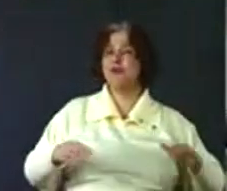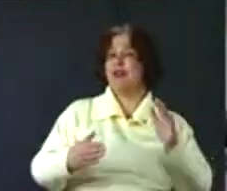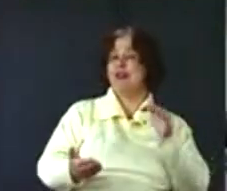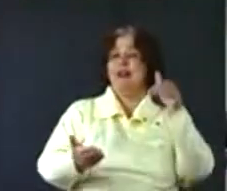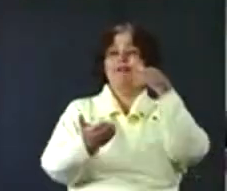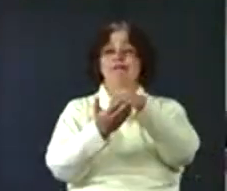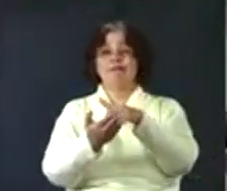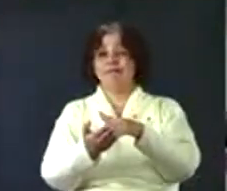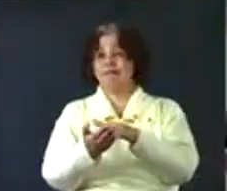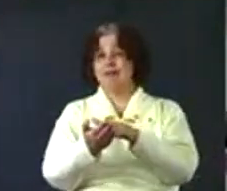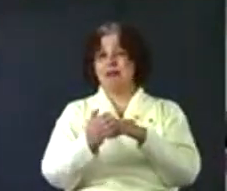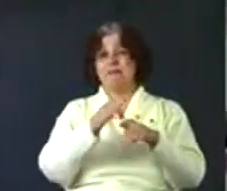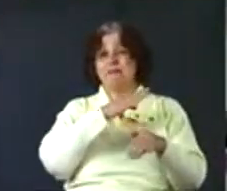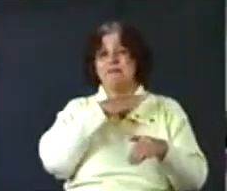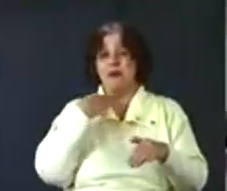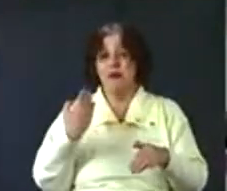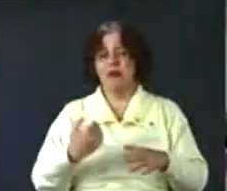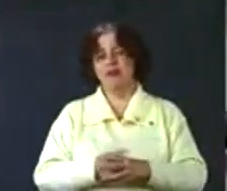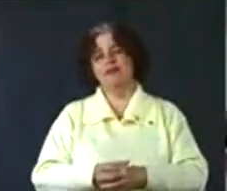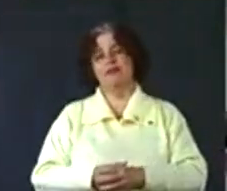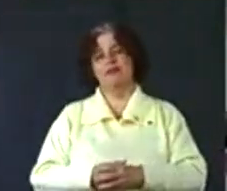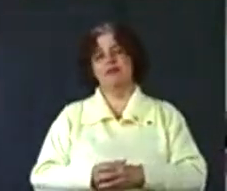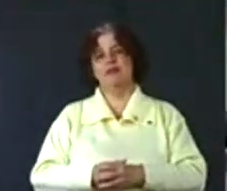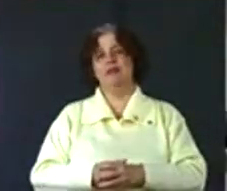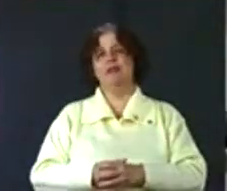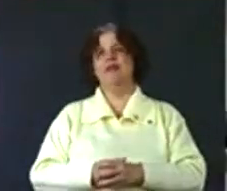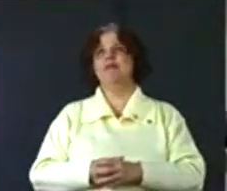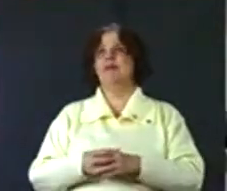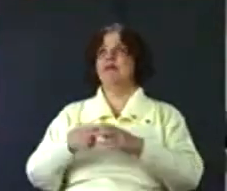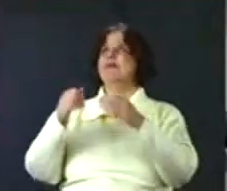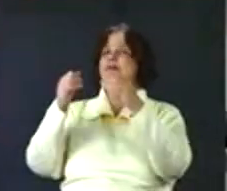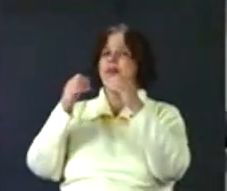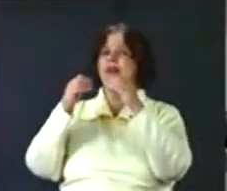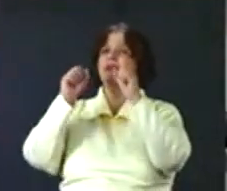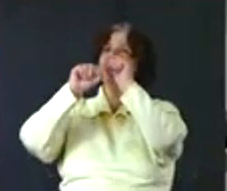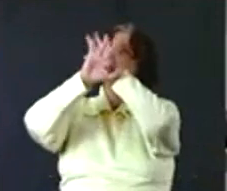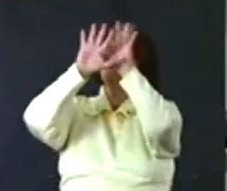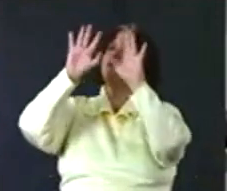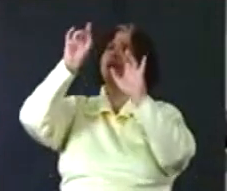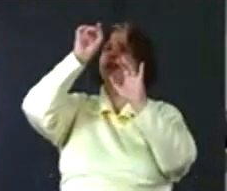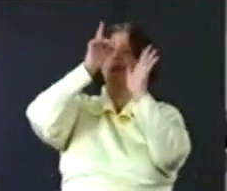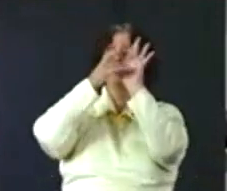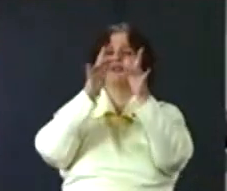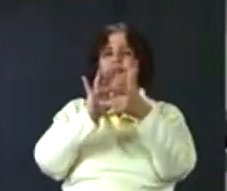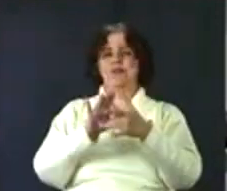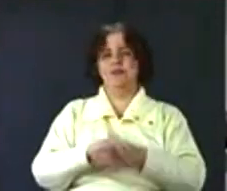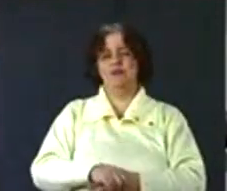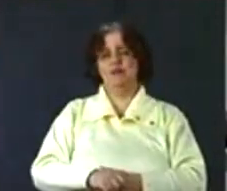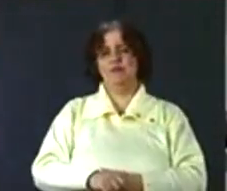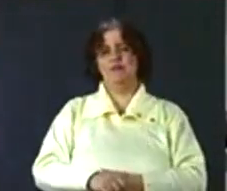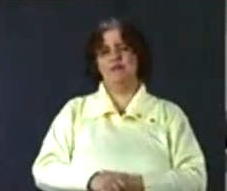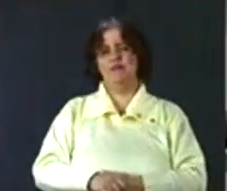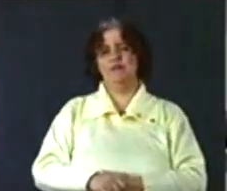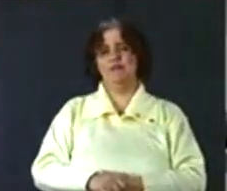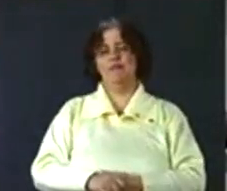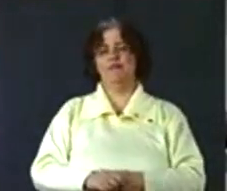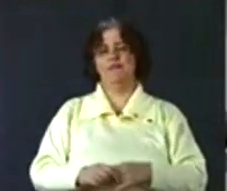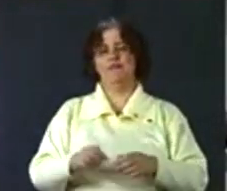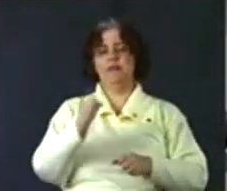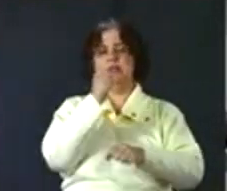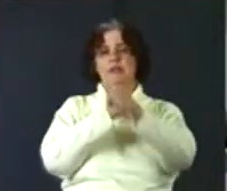for, morrer por Jesus. O ano passado, aqui mesmo, na igreja da